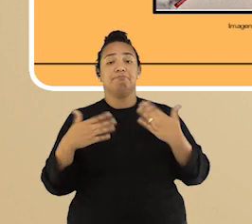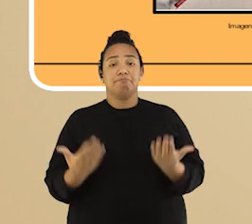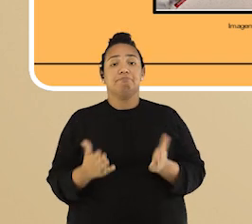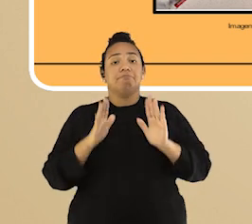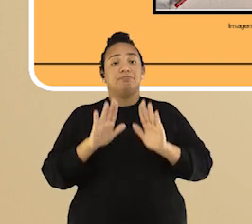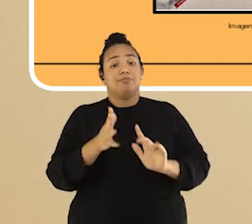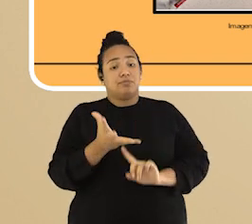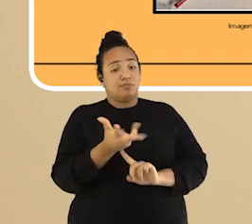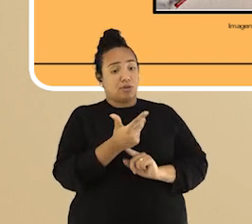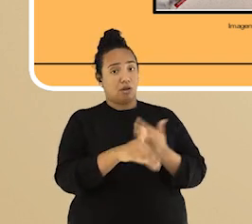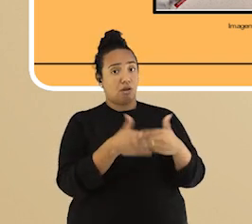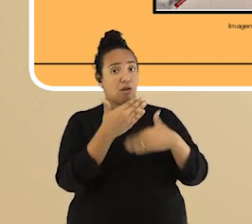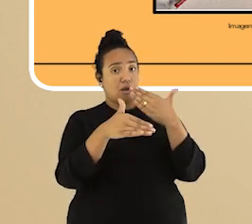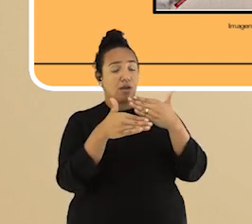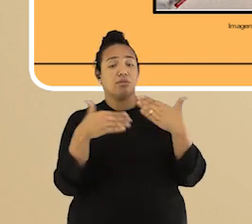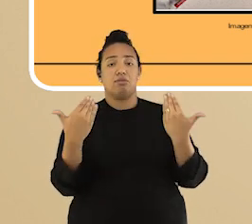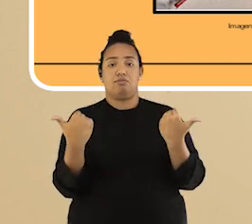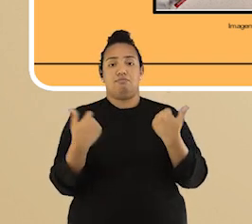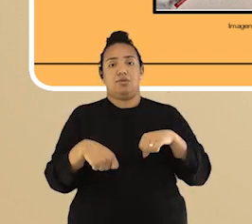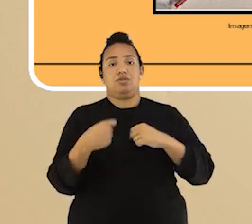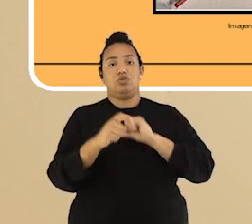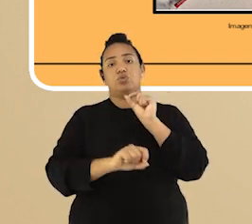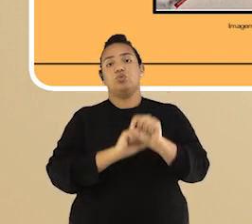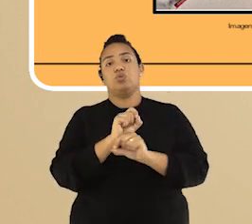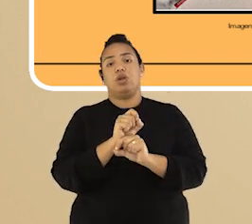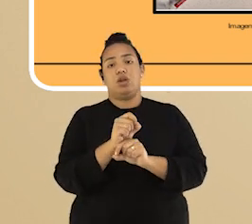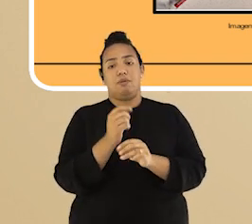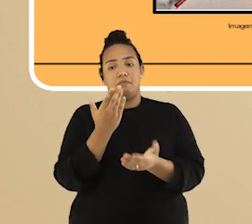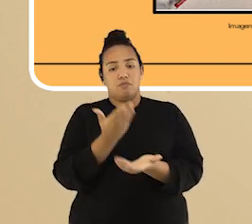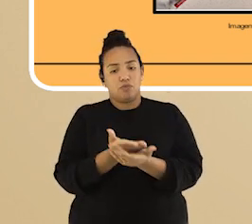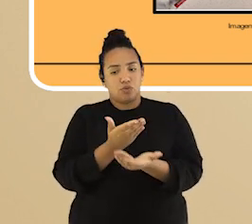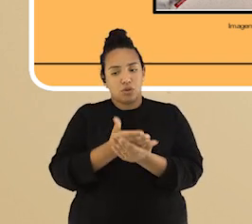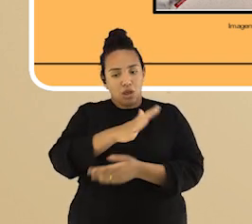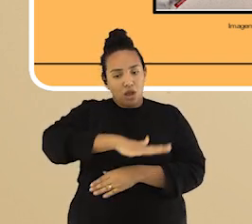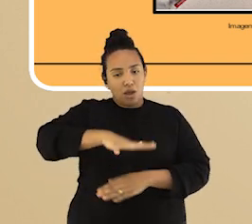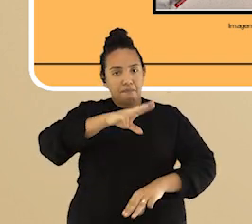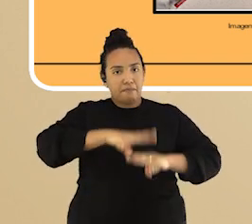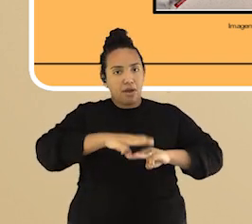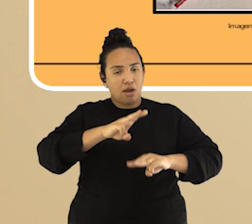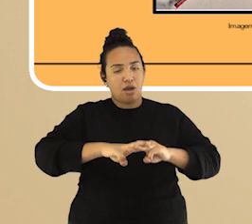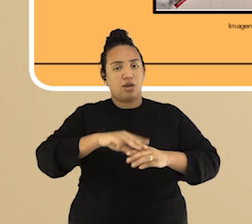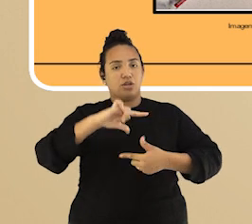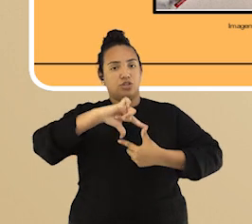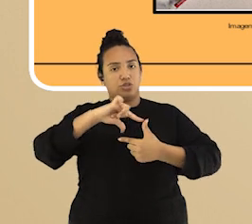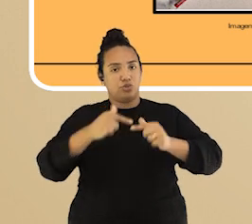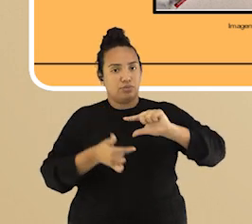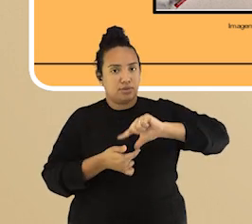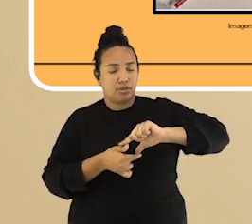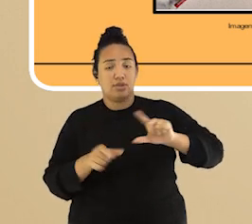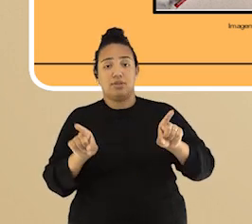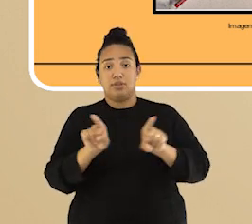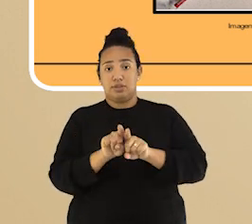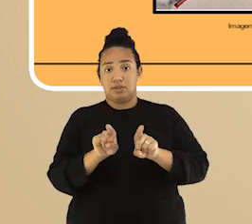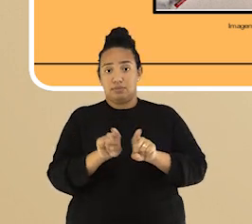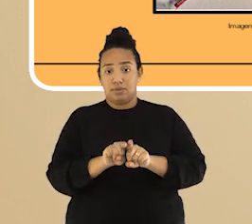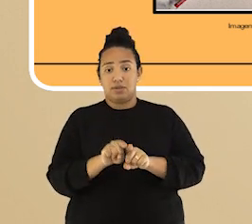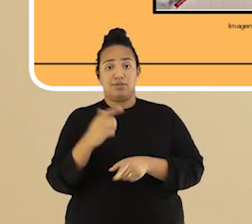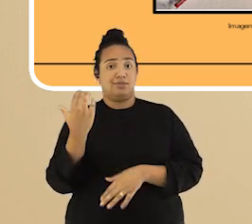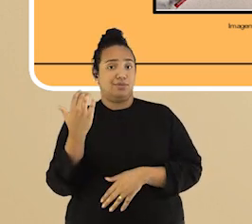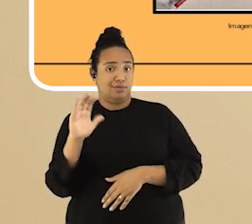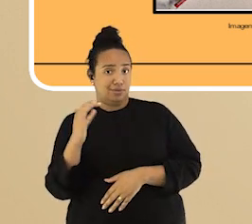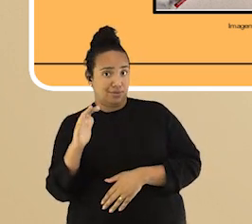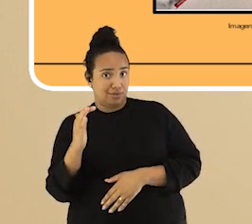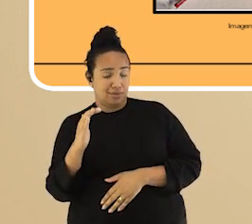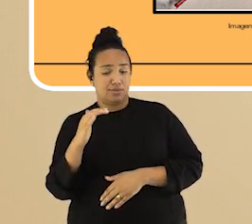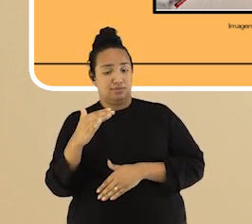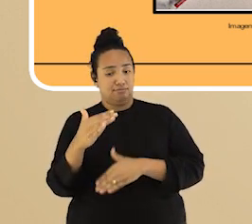desenvolvessem, foi necessário avançar nos estudos da matemática, da geometria, da ótica e, consequentemente,